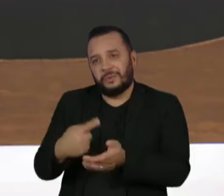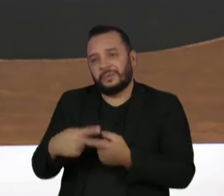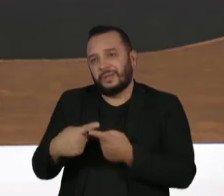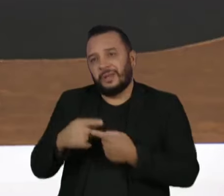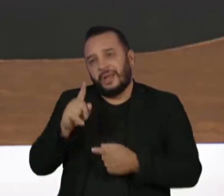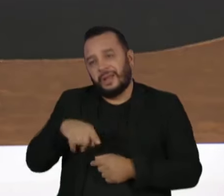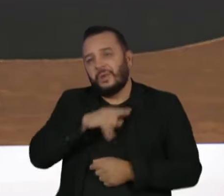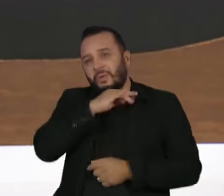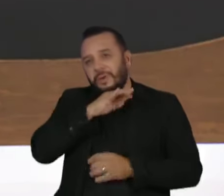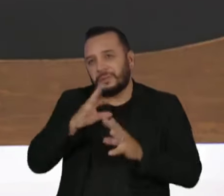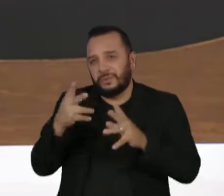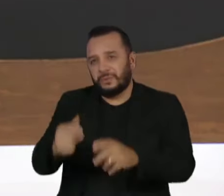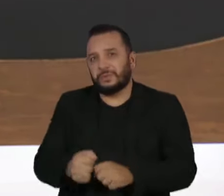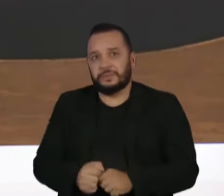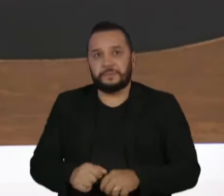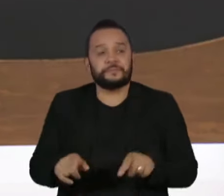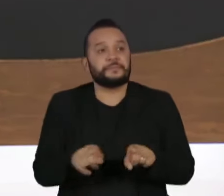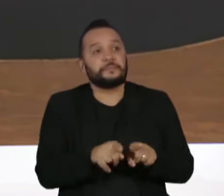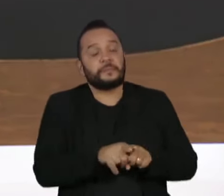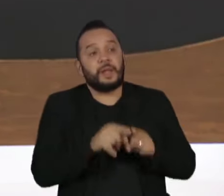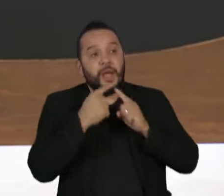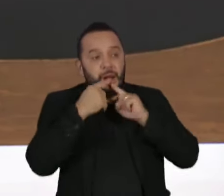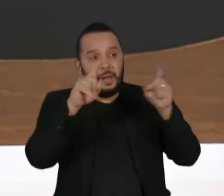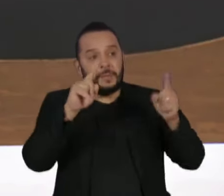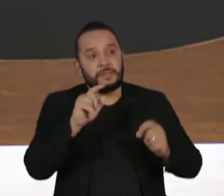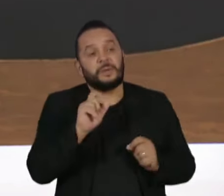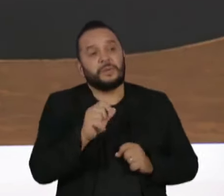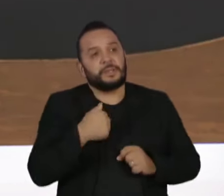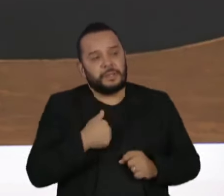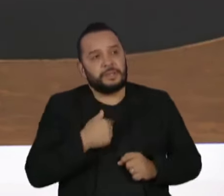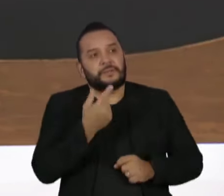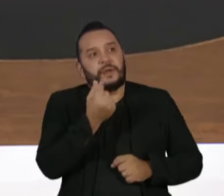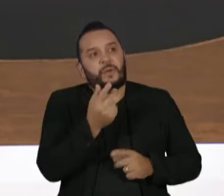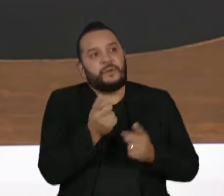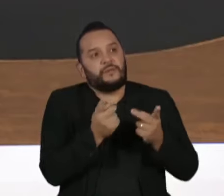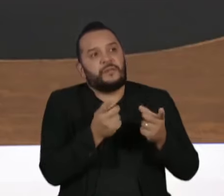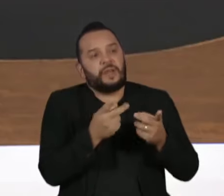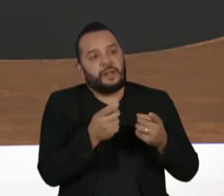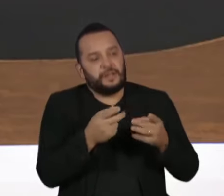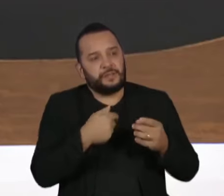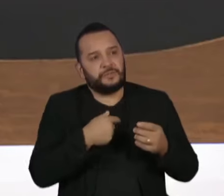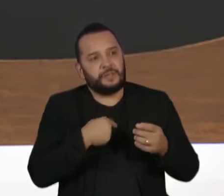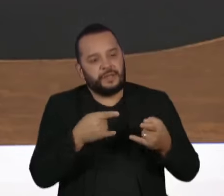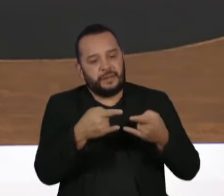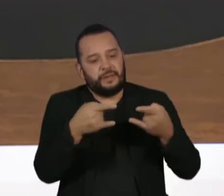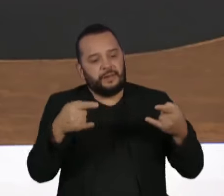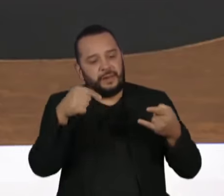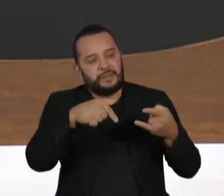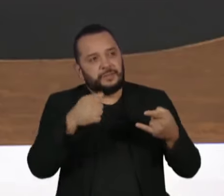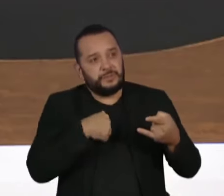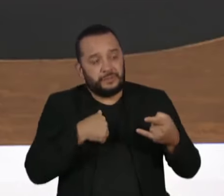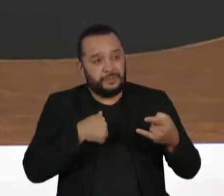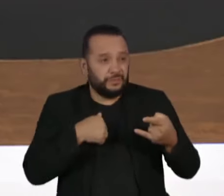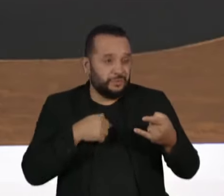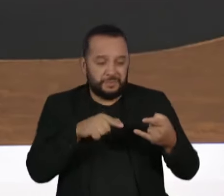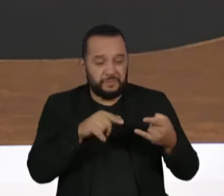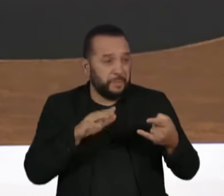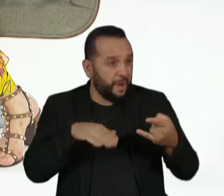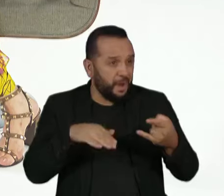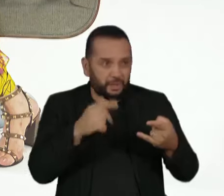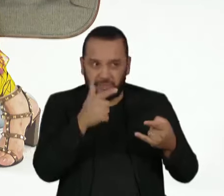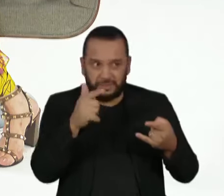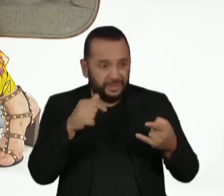é em relação ao preço dos ingressos, né? Para o sócio torcedor, a reclamação de que não há ingressos a preços